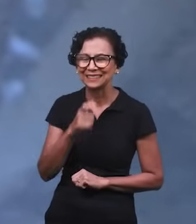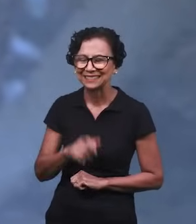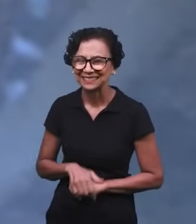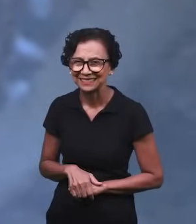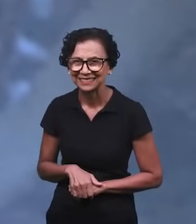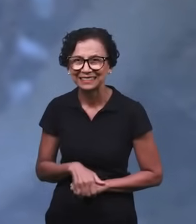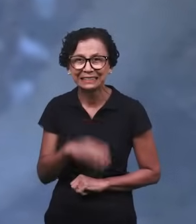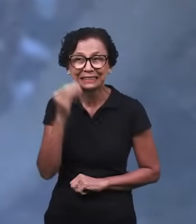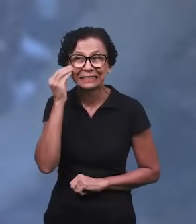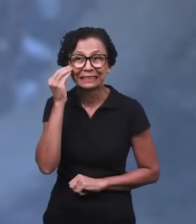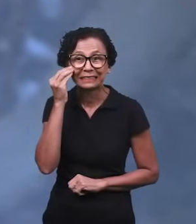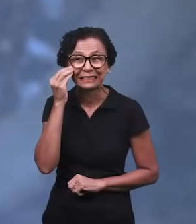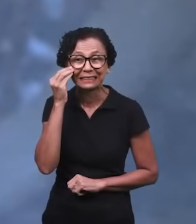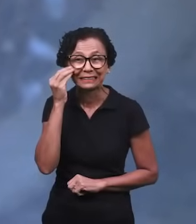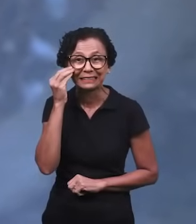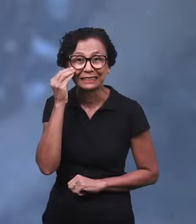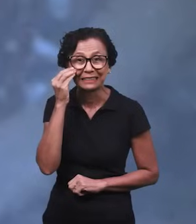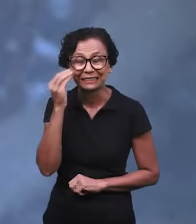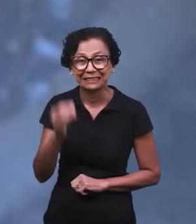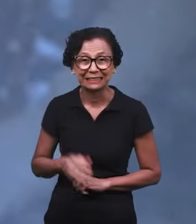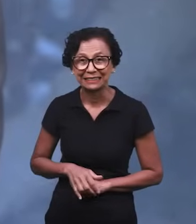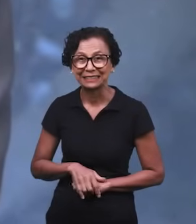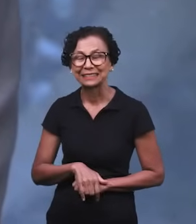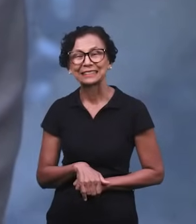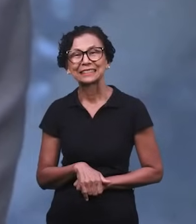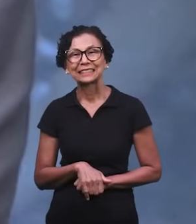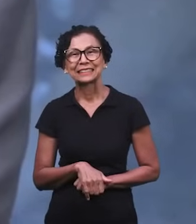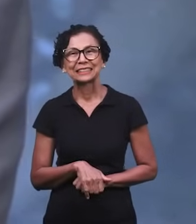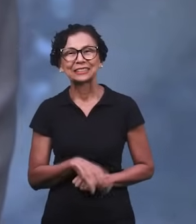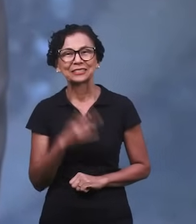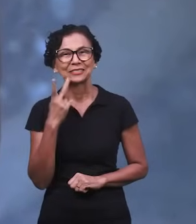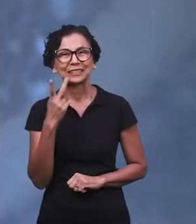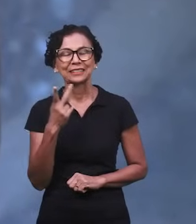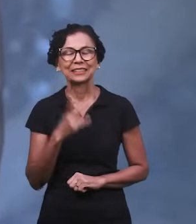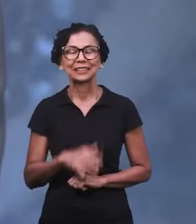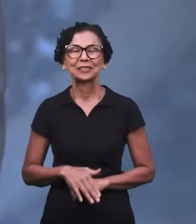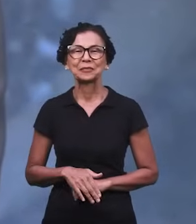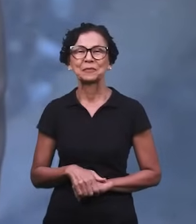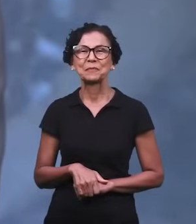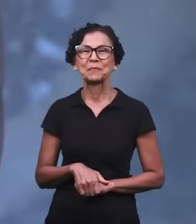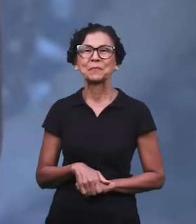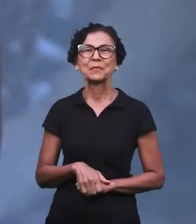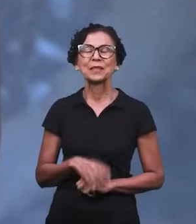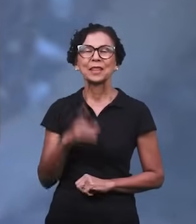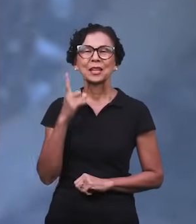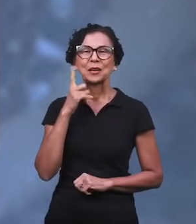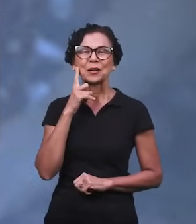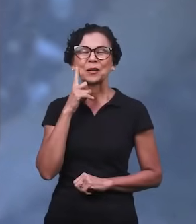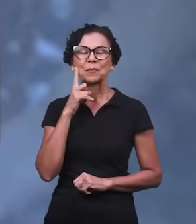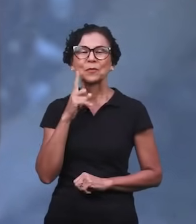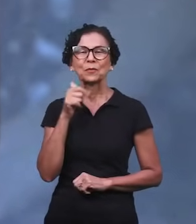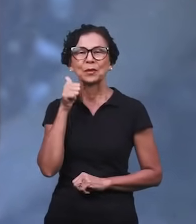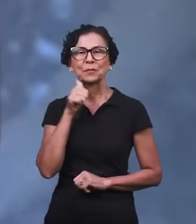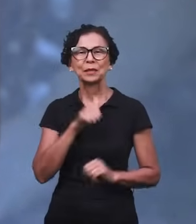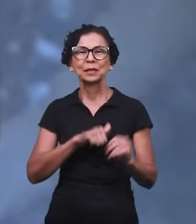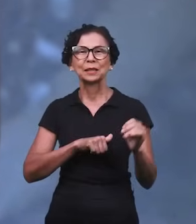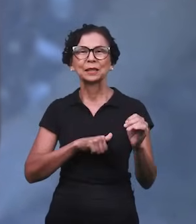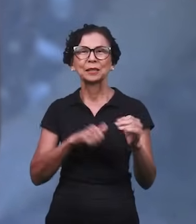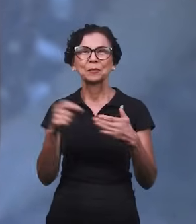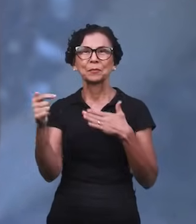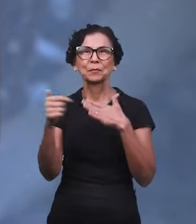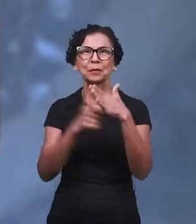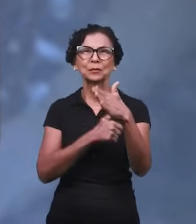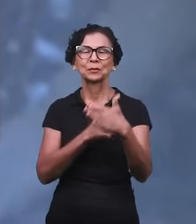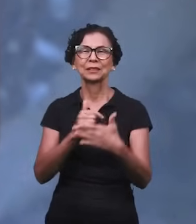como você quiser. De qualquer maneira, é a Larissa Costa quem vai fazer uma pergunta para nós aqui agora.